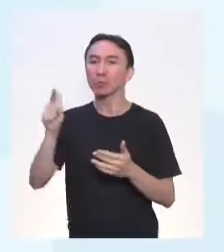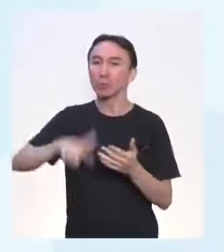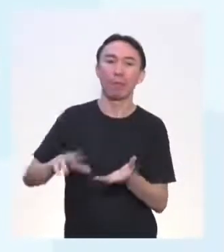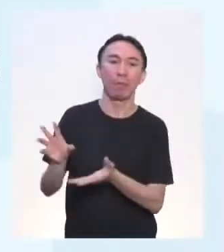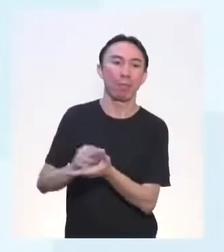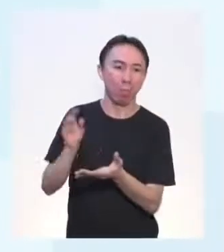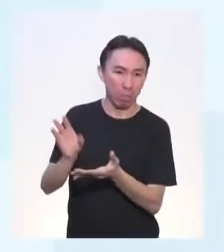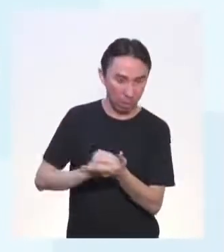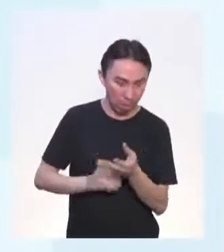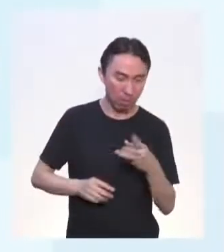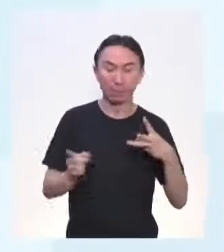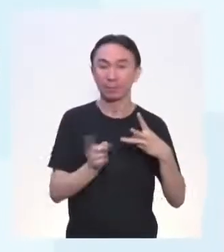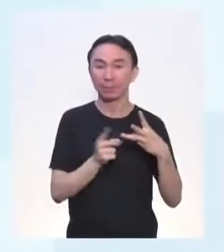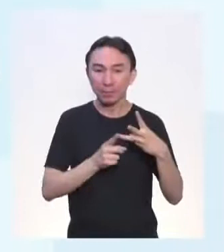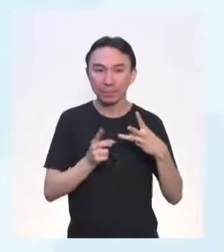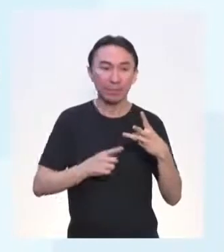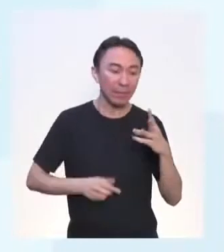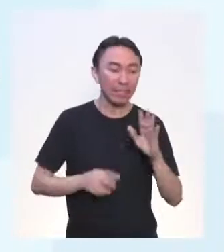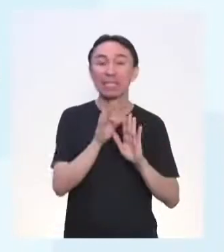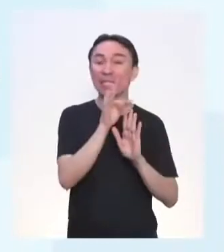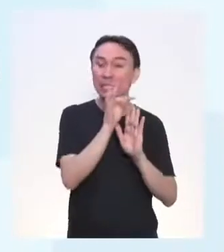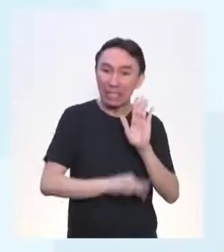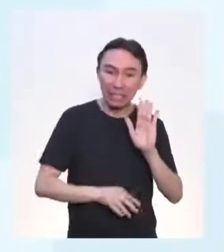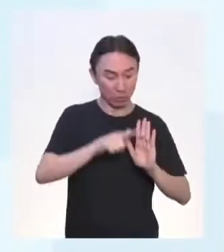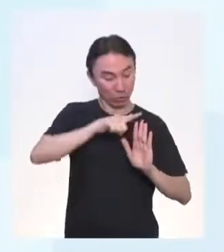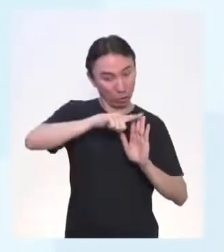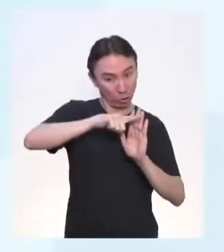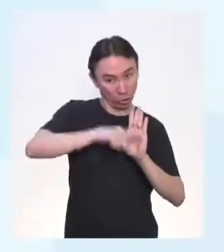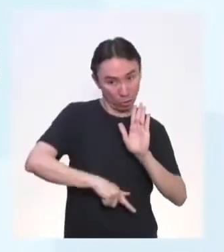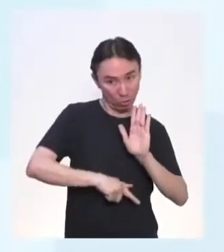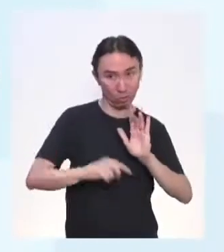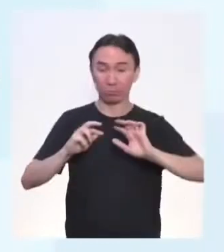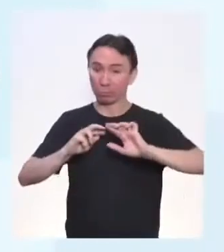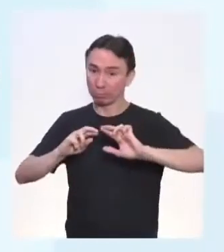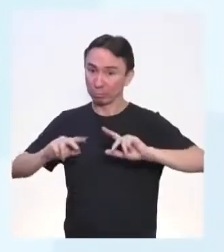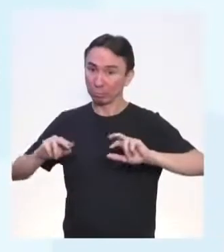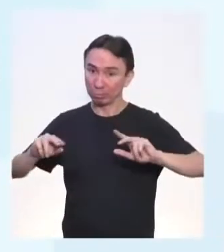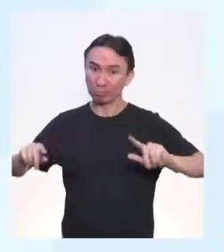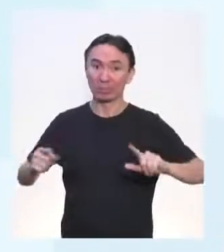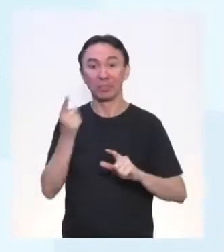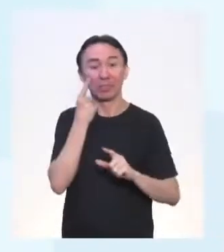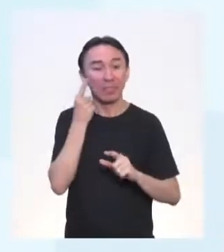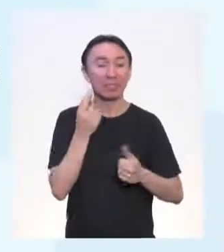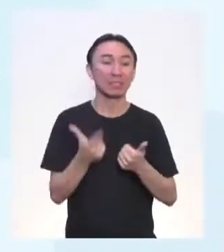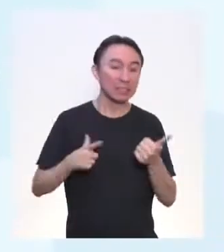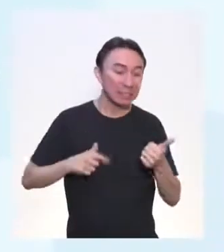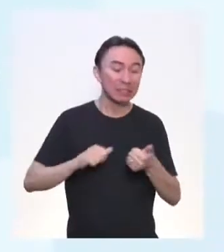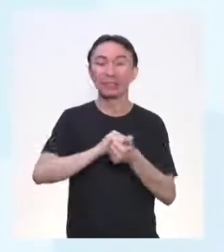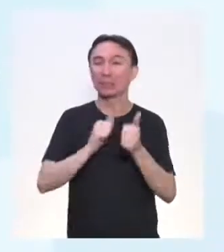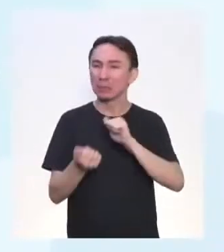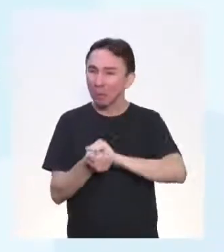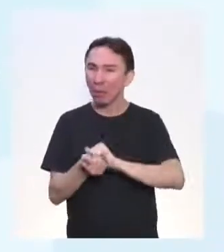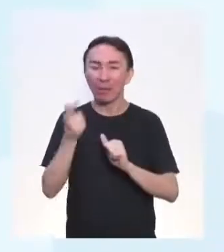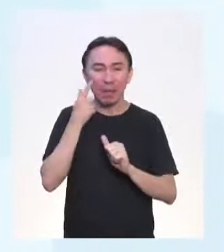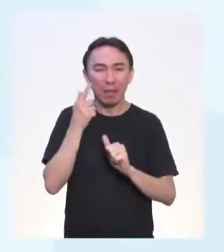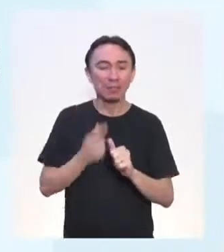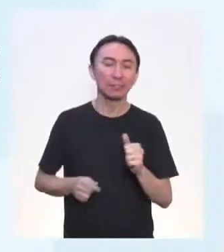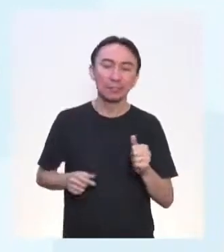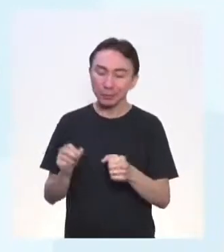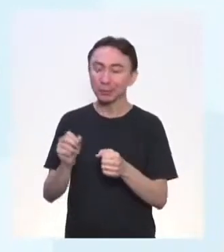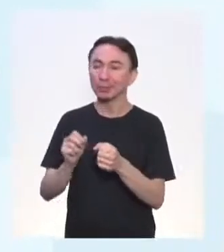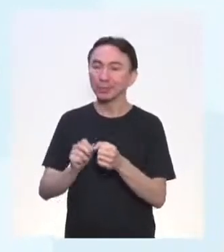produzir textos em diferentes gêneros, considerando sua adequação ao contexto de produção